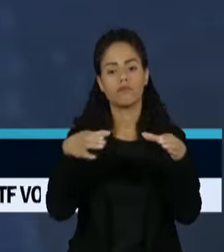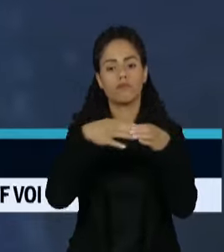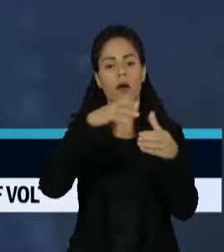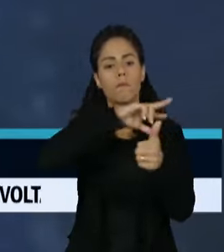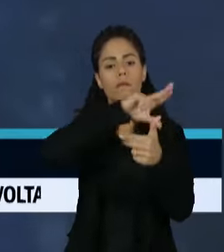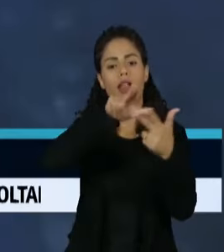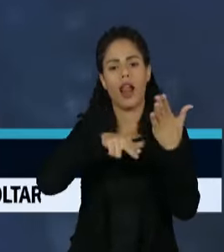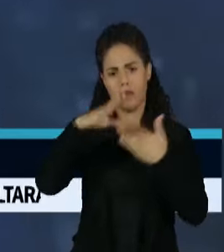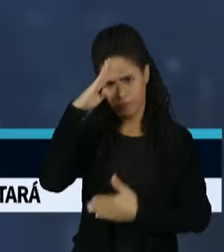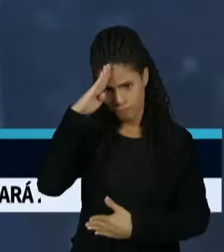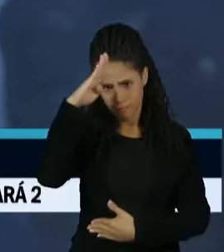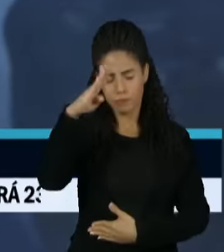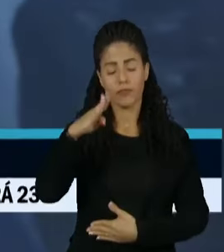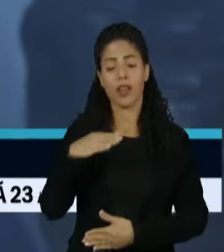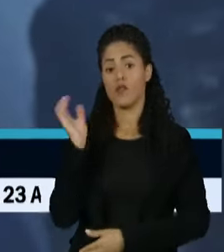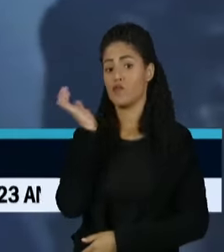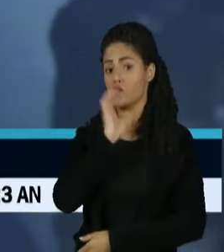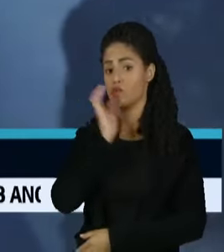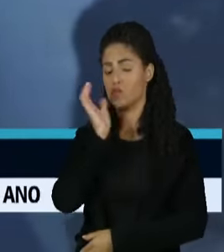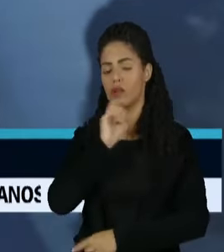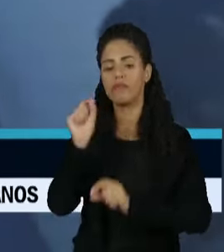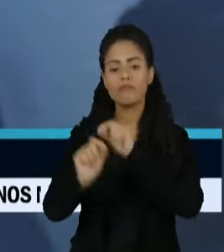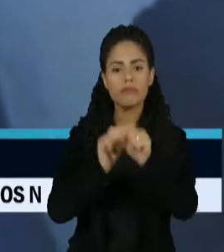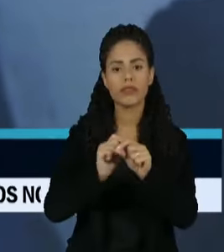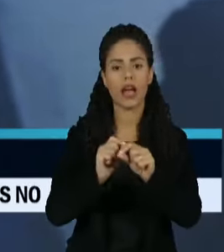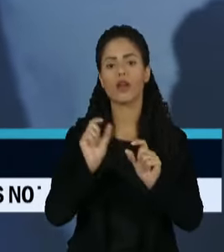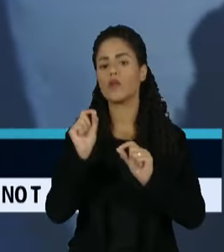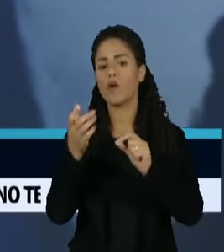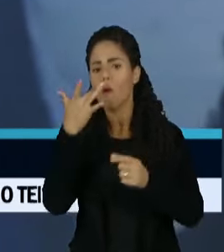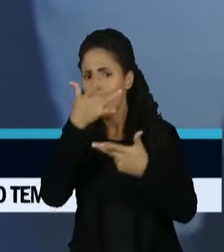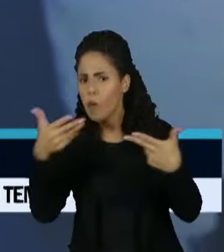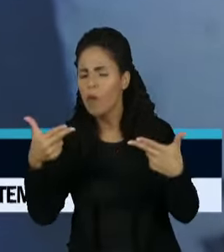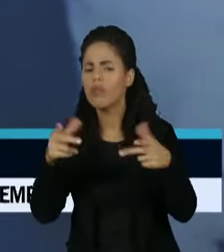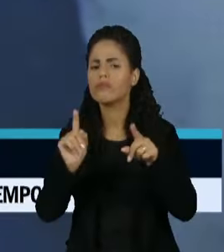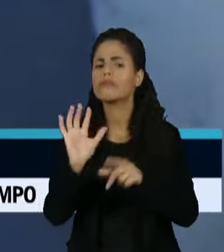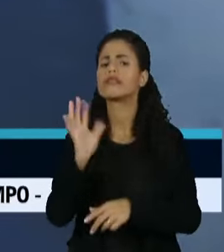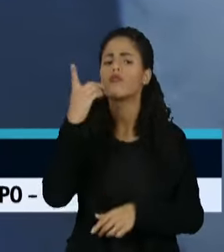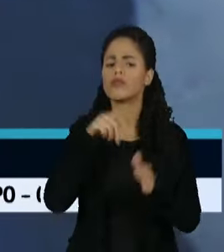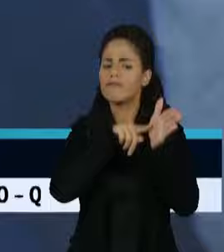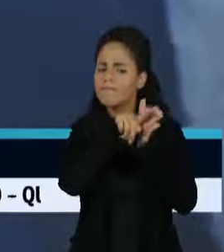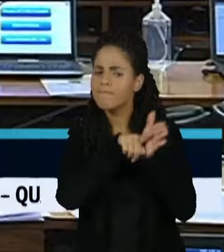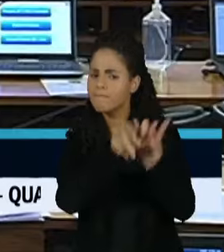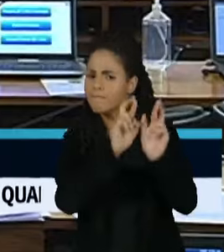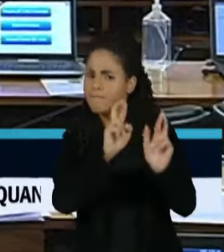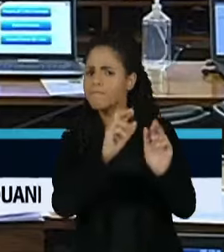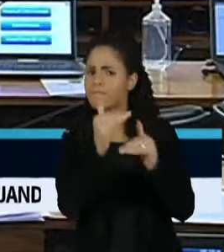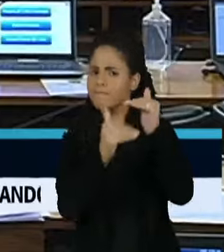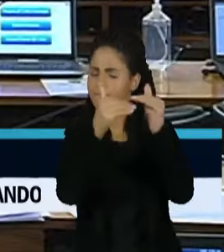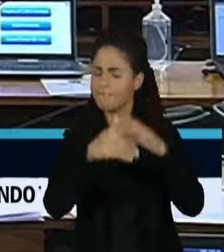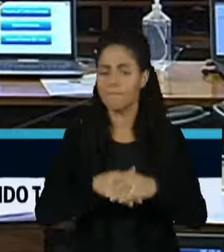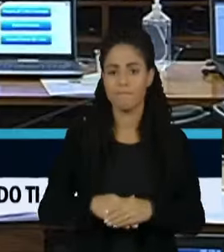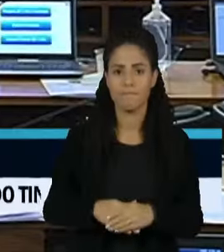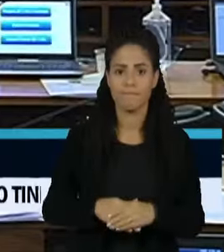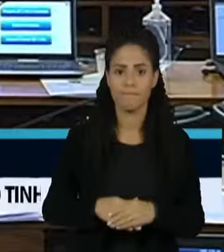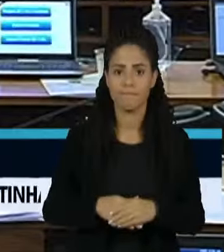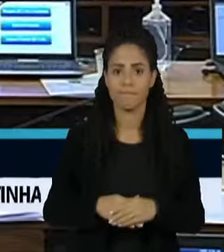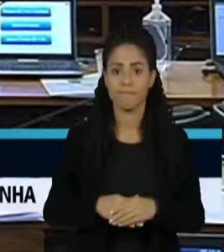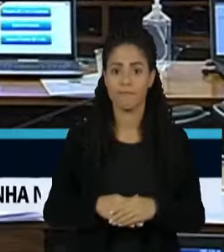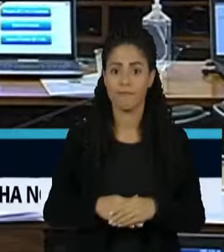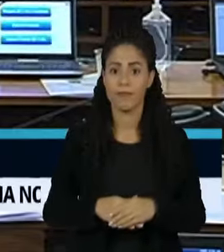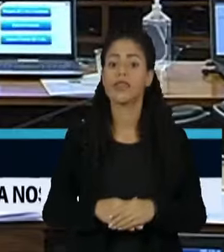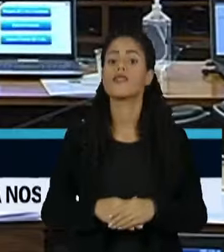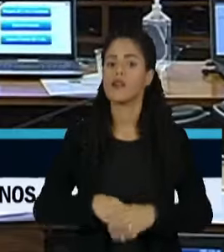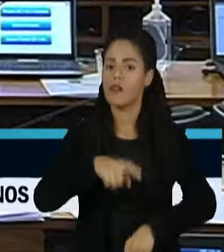Forças Armadas se apressaram em negar qualquer incômodo com o avanço das investigações. A ordem